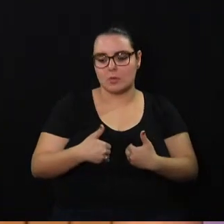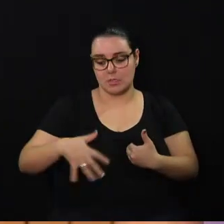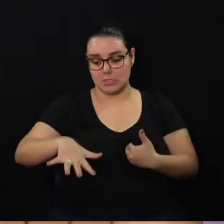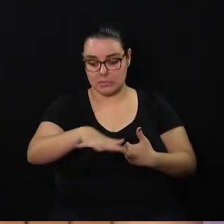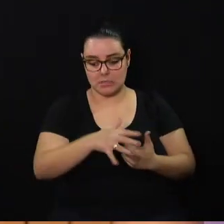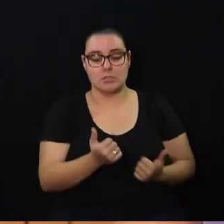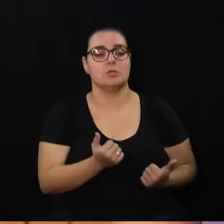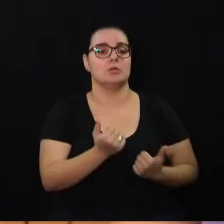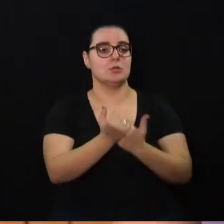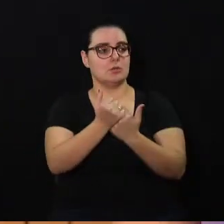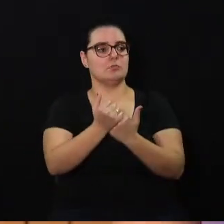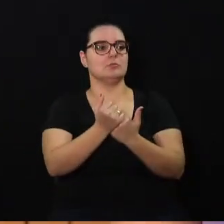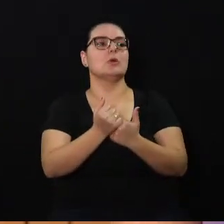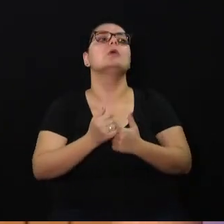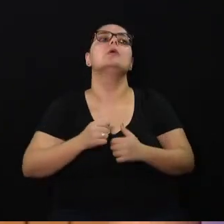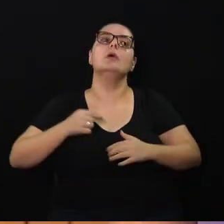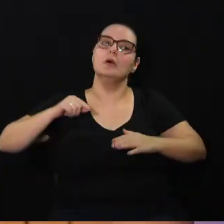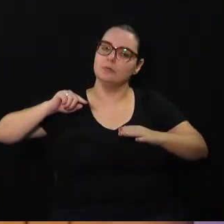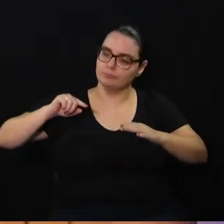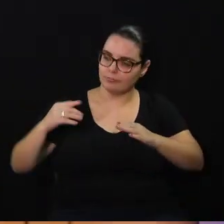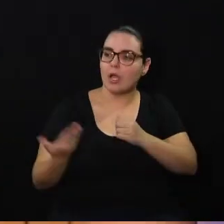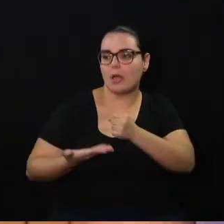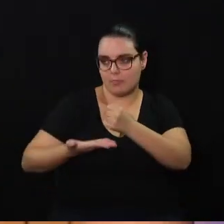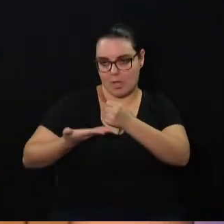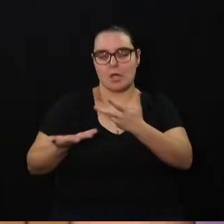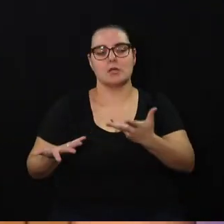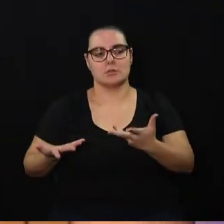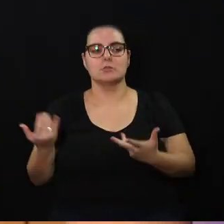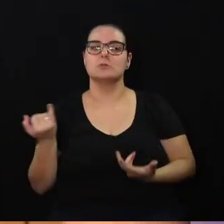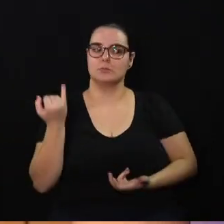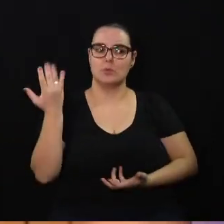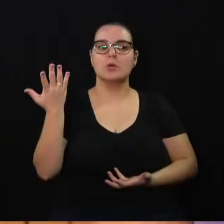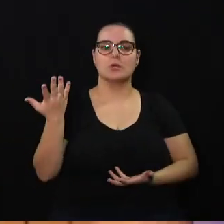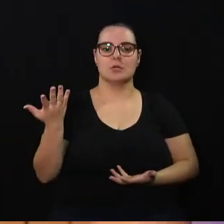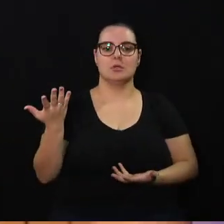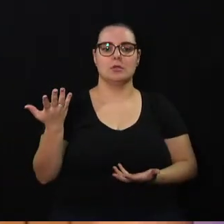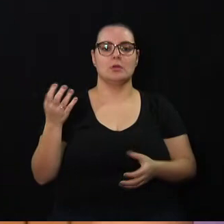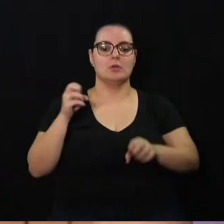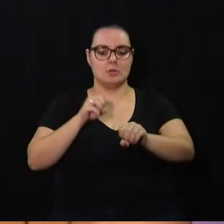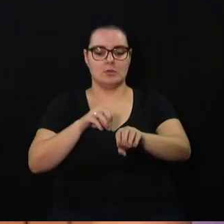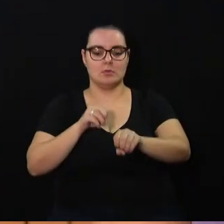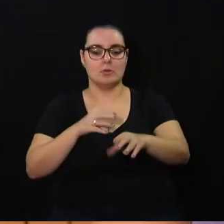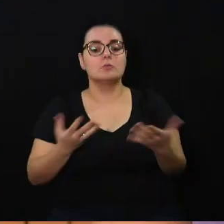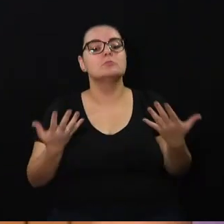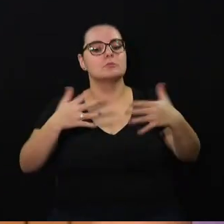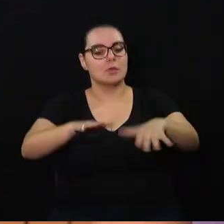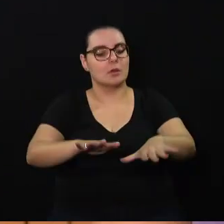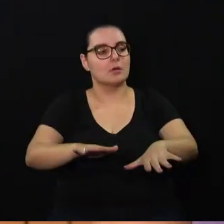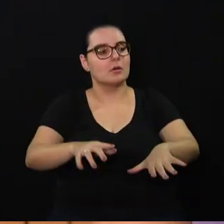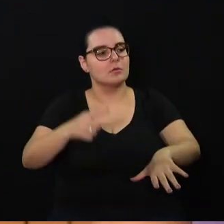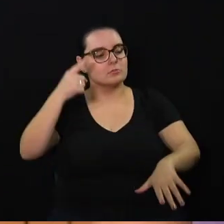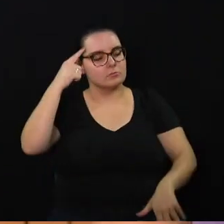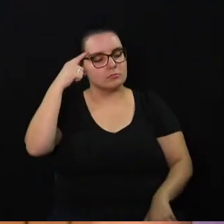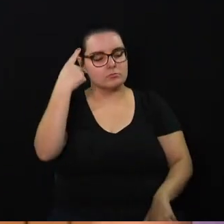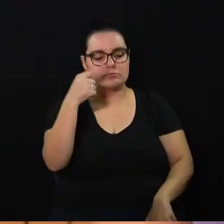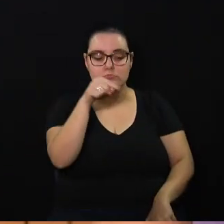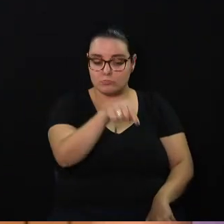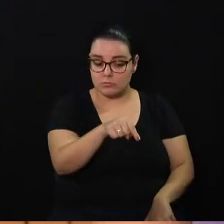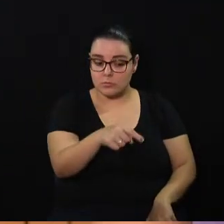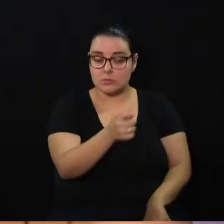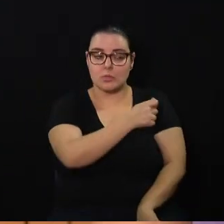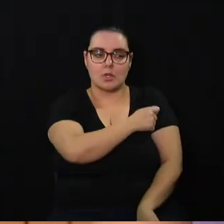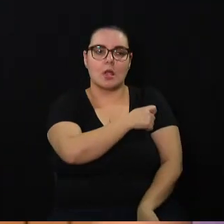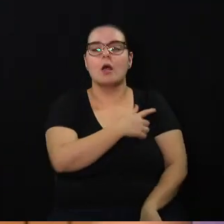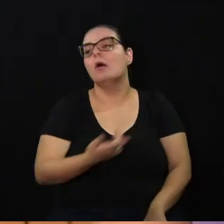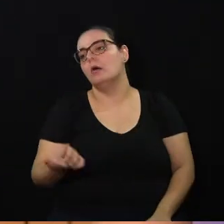é fundamental é para que essa educação inclusiva para pensar nesse aluno realmente para que ela aconteça é de fato